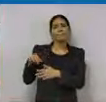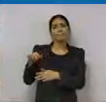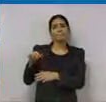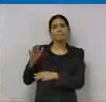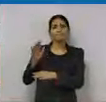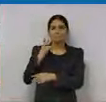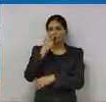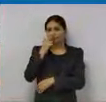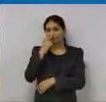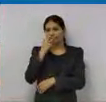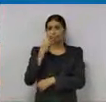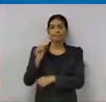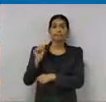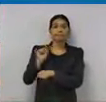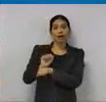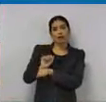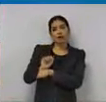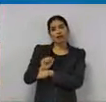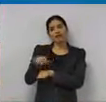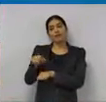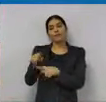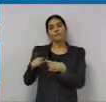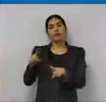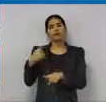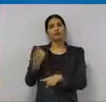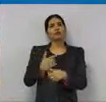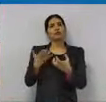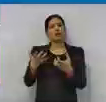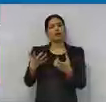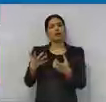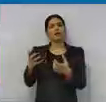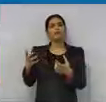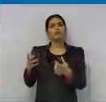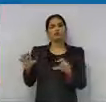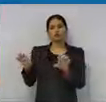elevado, recuperação estrutural e revitalização,